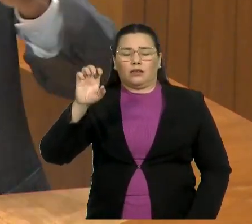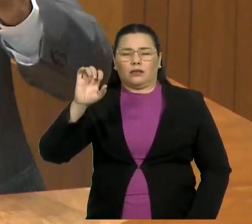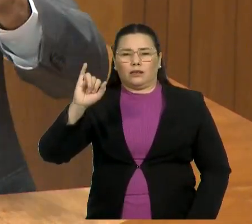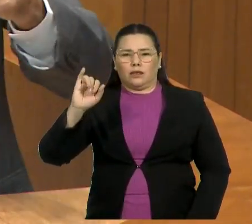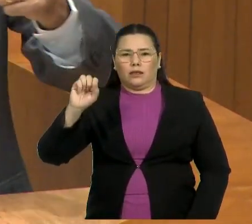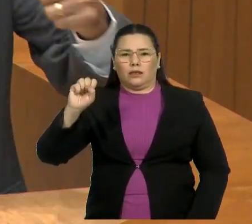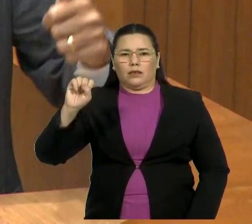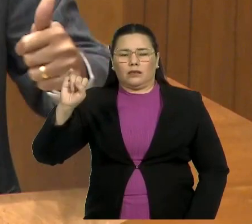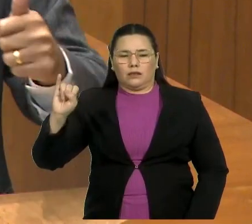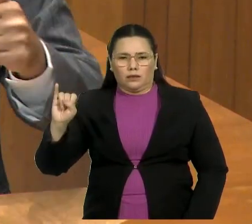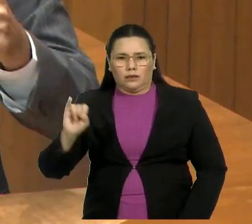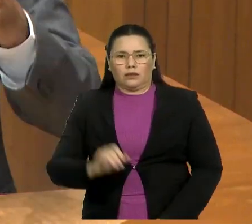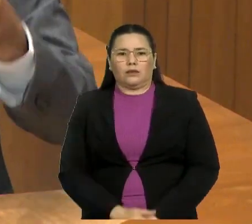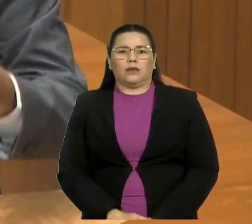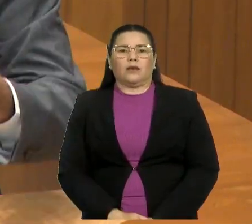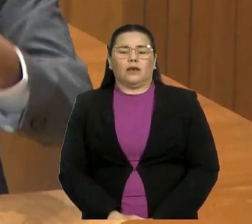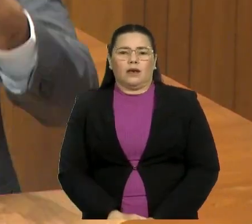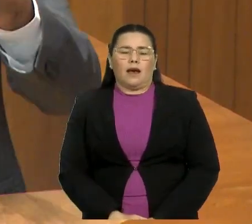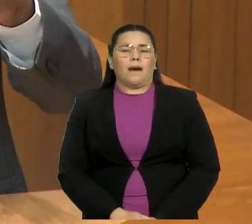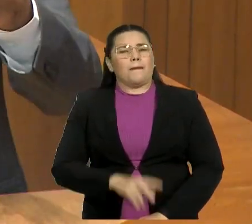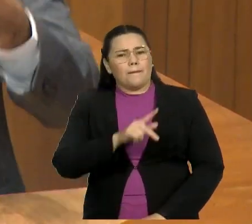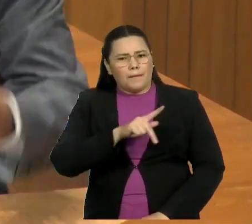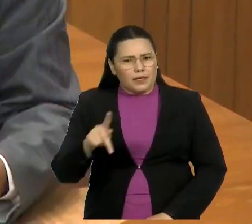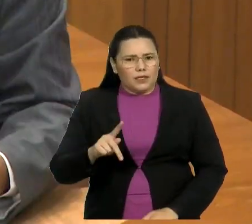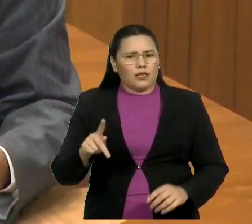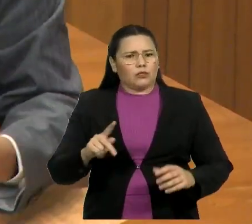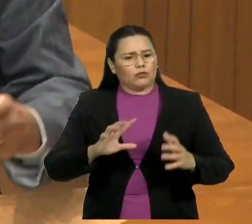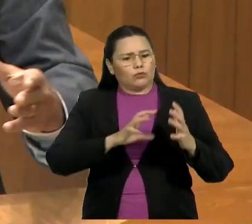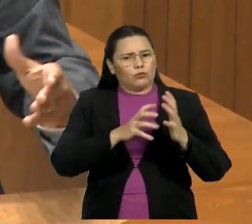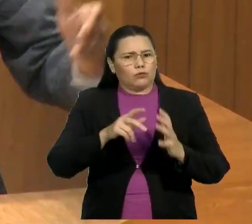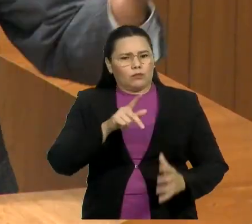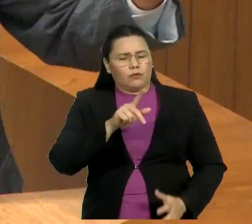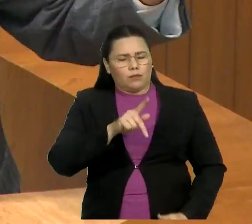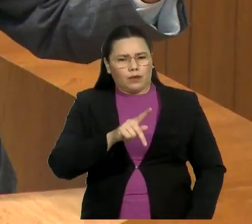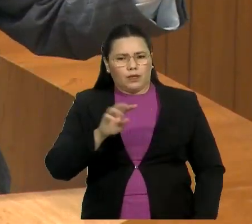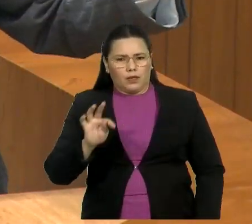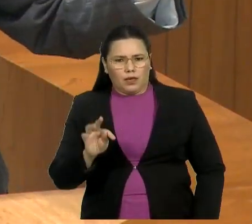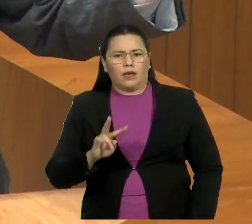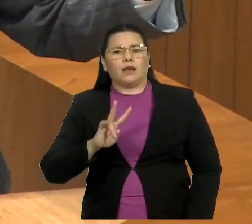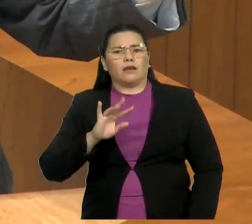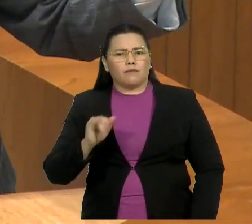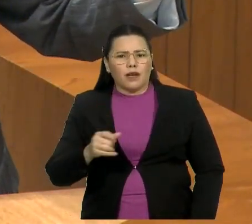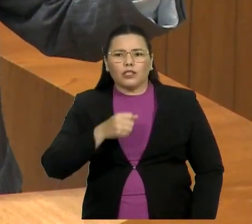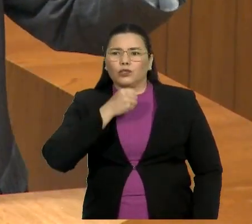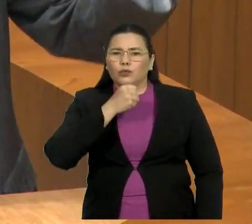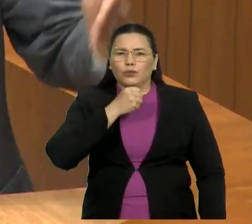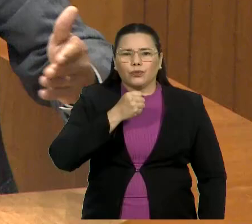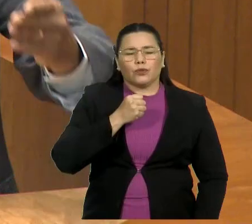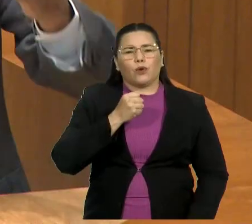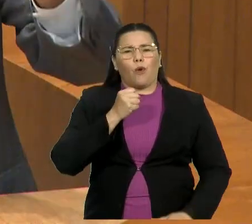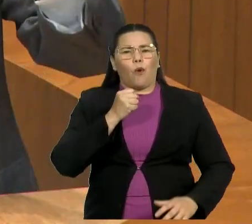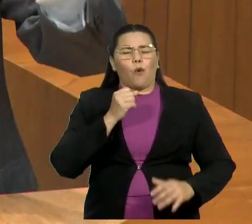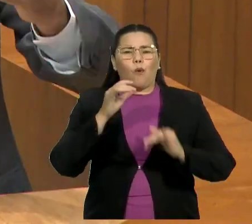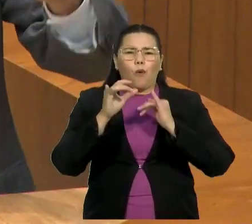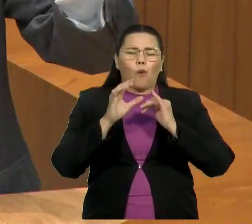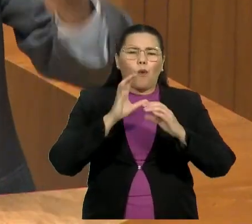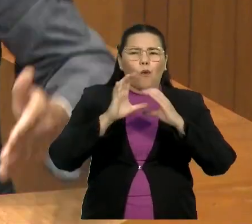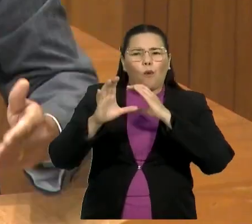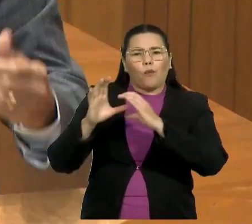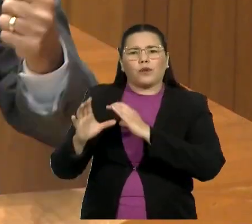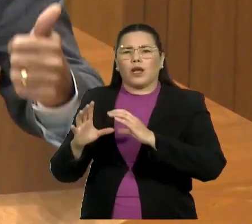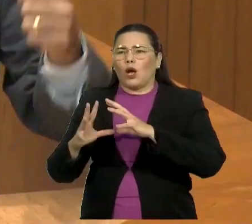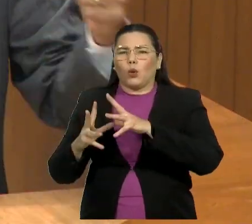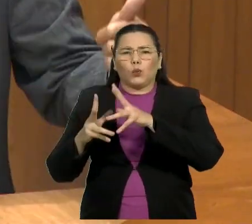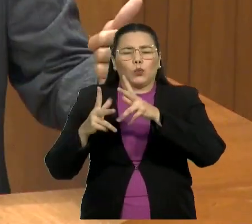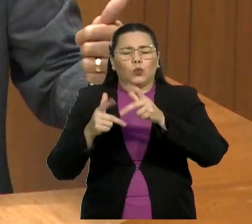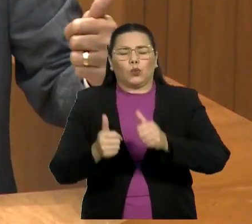falará, dialogará com a imprensa do nosso estado. Não só os jornalistas,